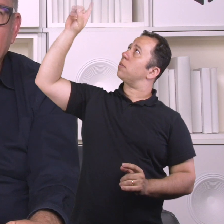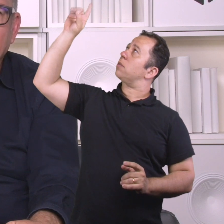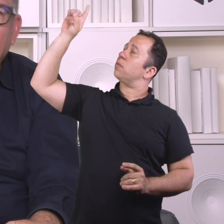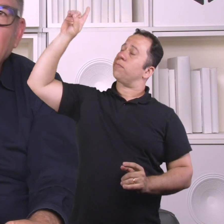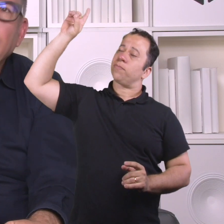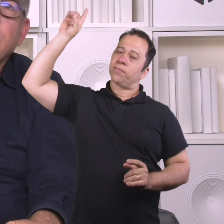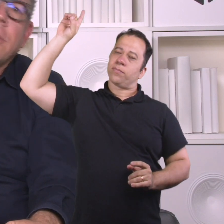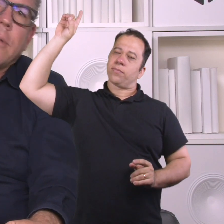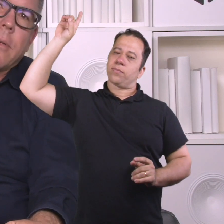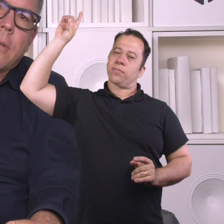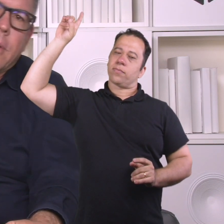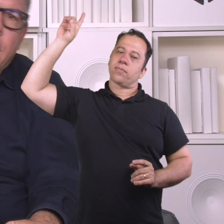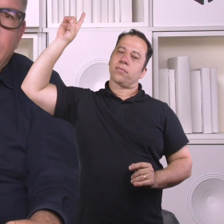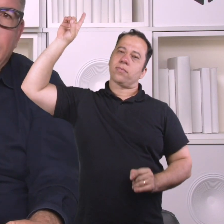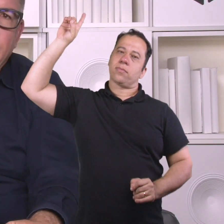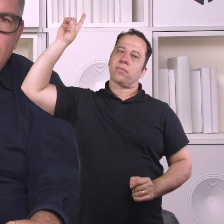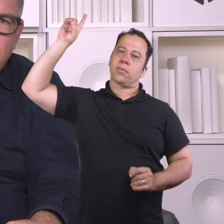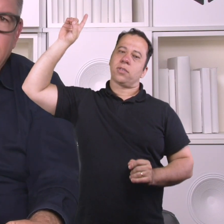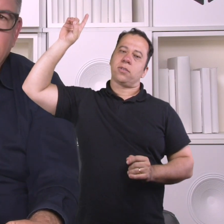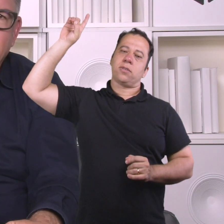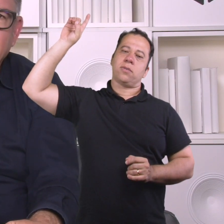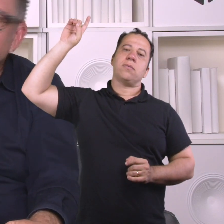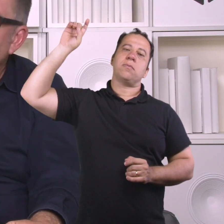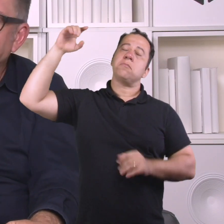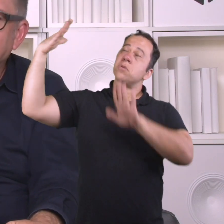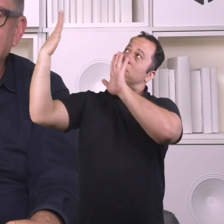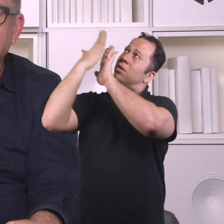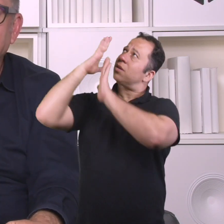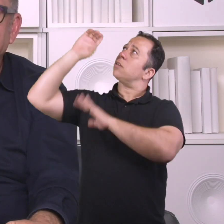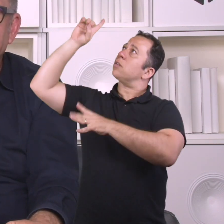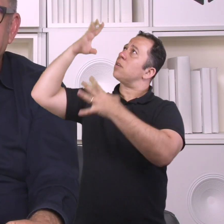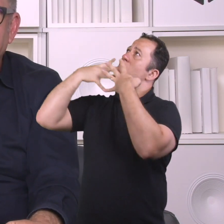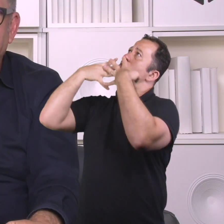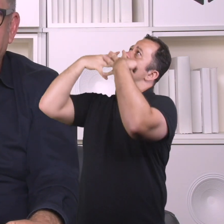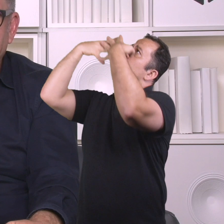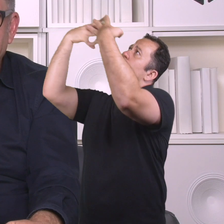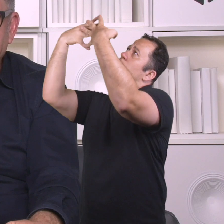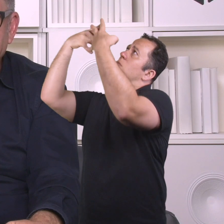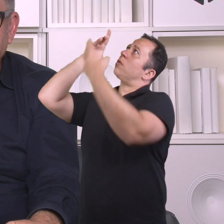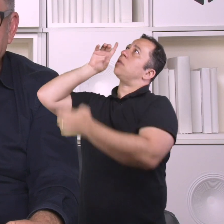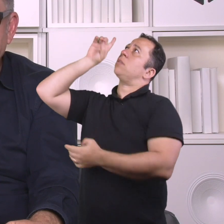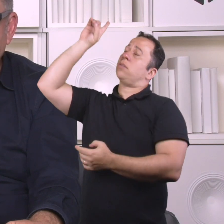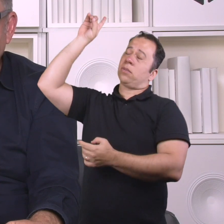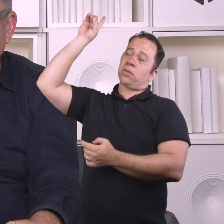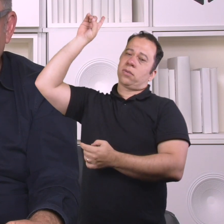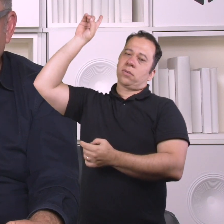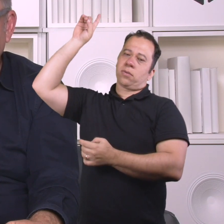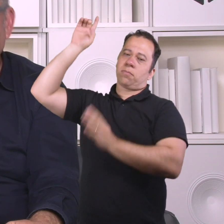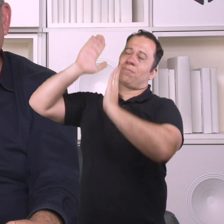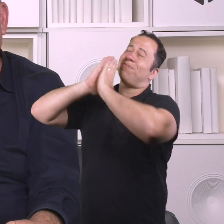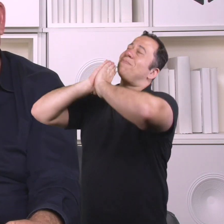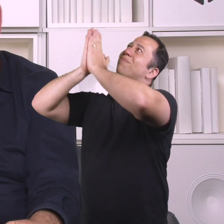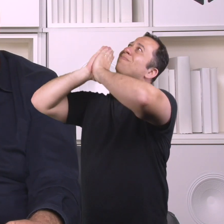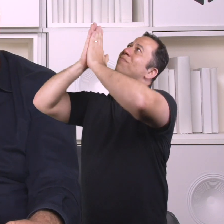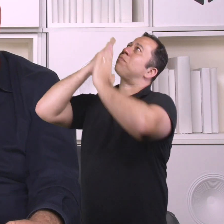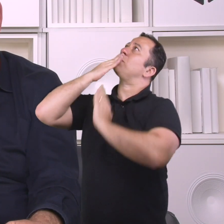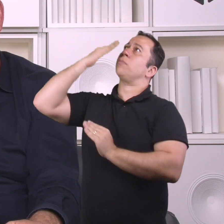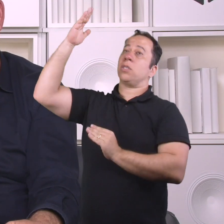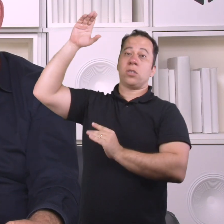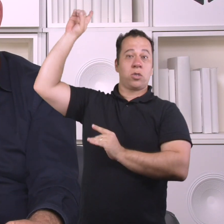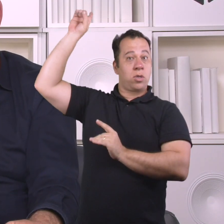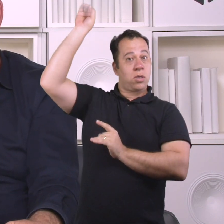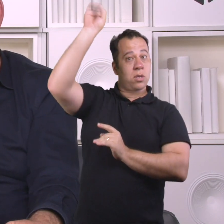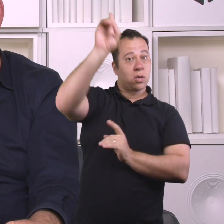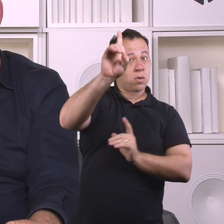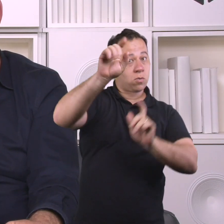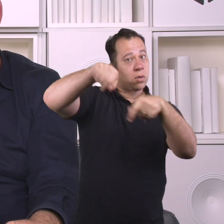Coloque-as na luz diante de Deus, em confissão ou em súplica para que Deus fortaleça